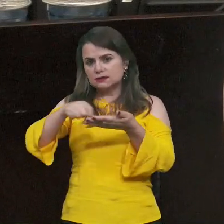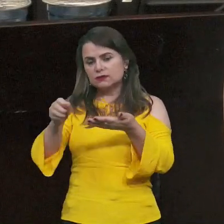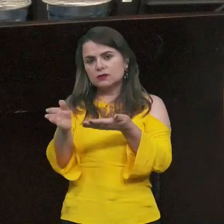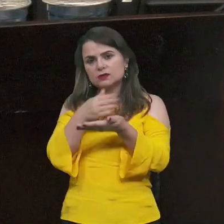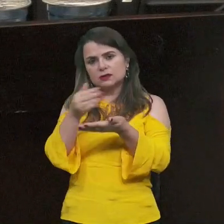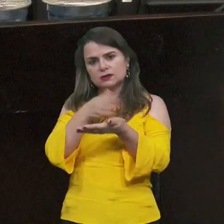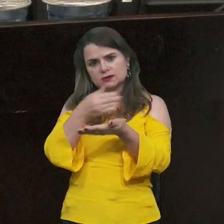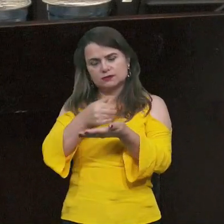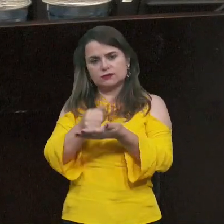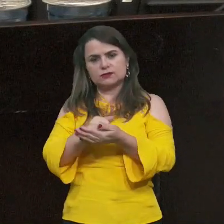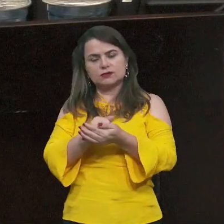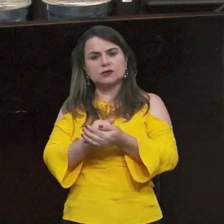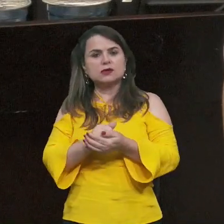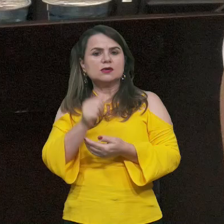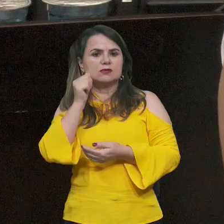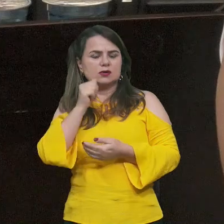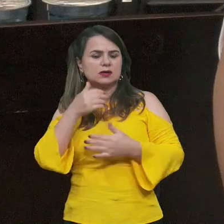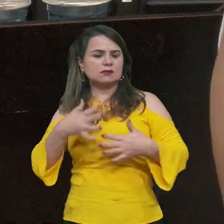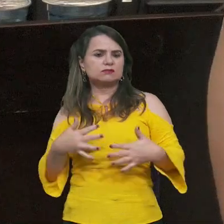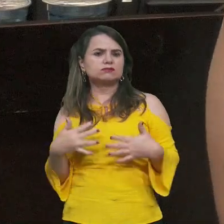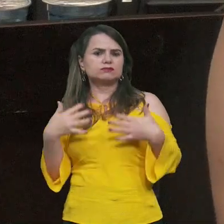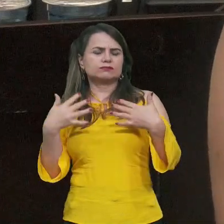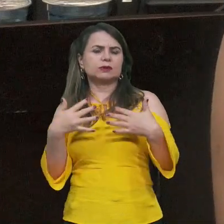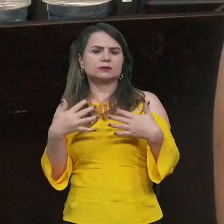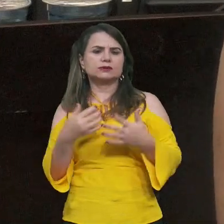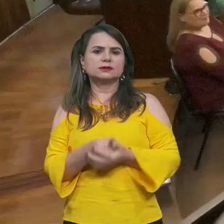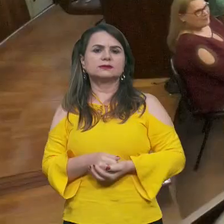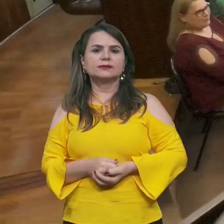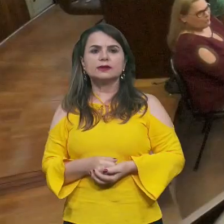que Empoderam Mulheres.